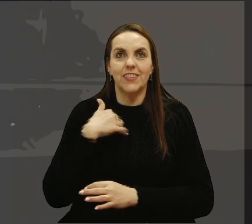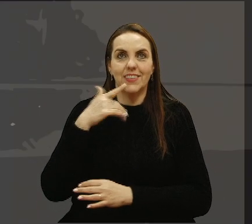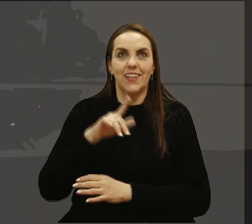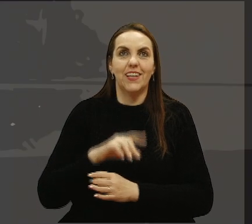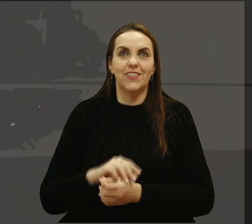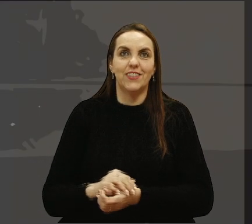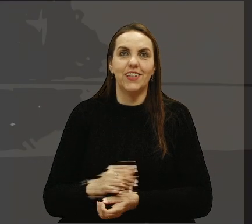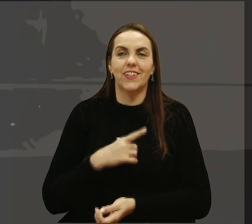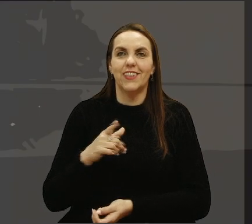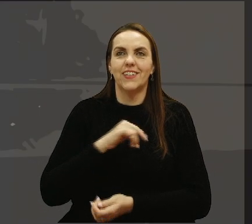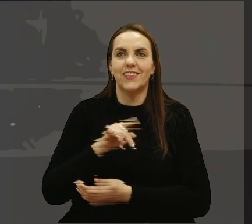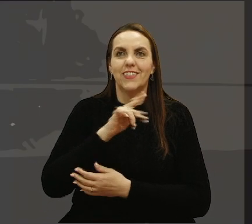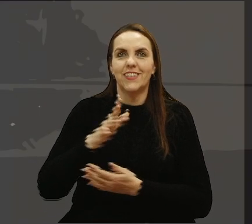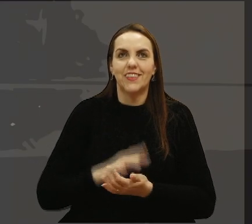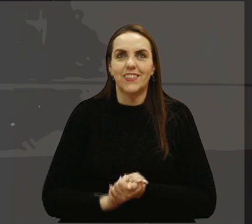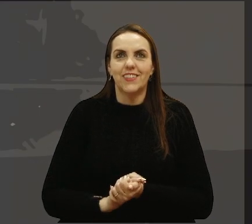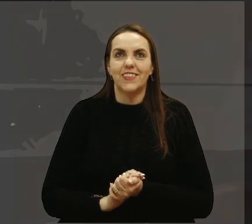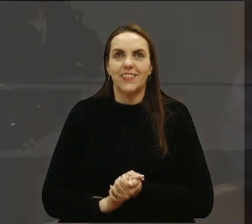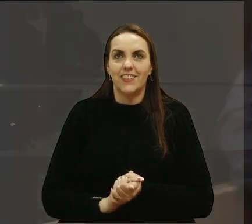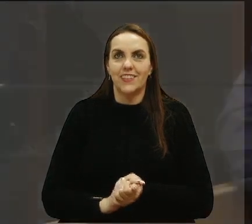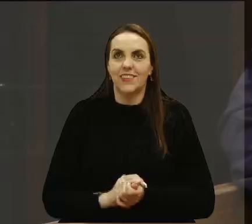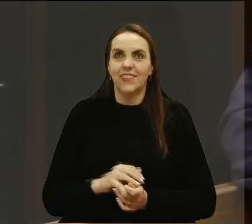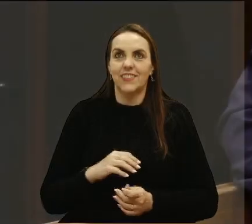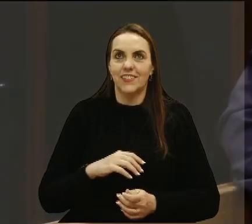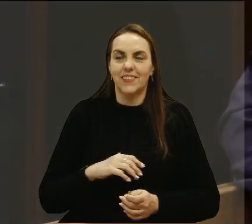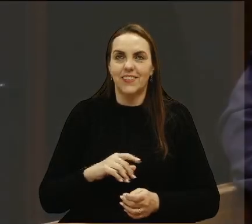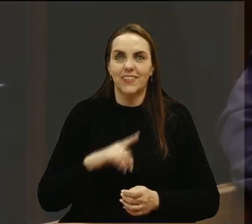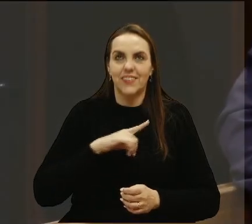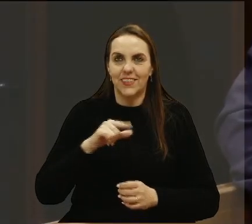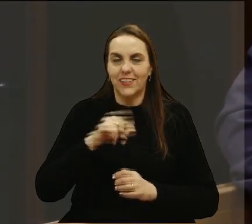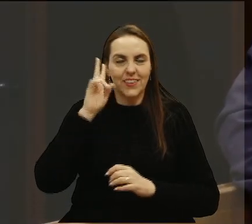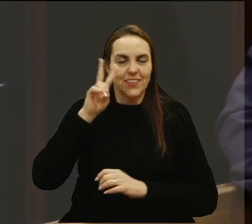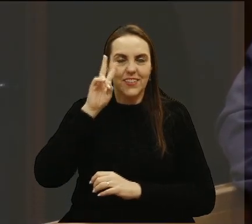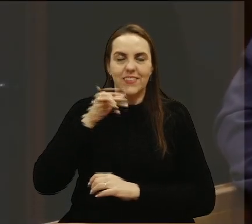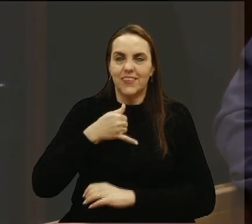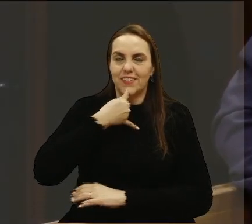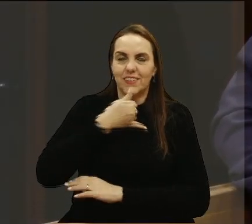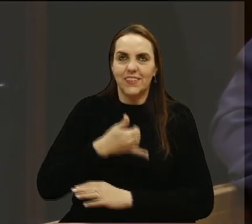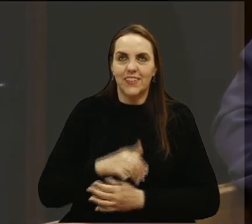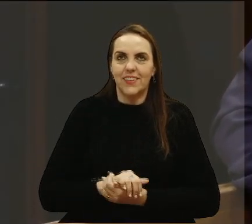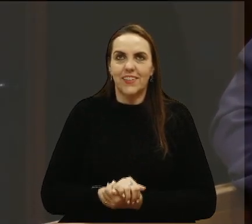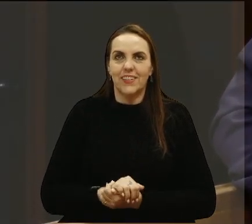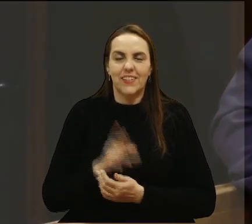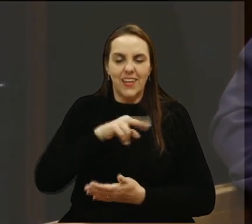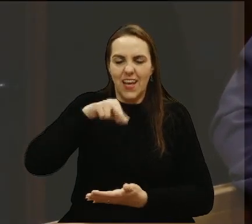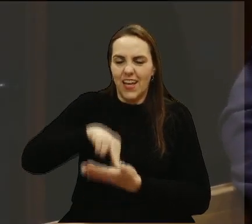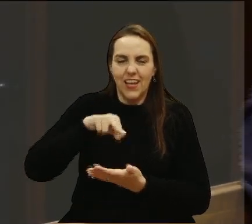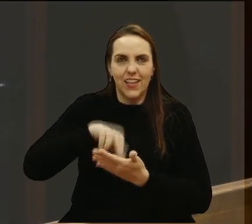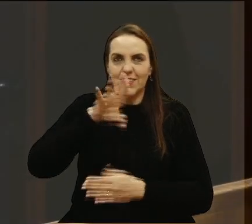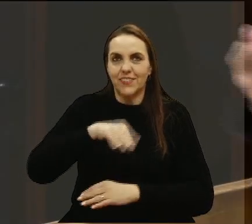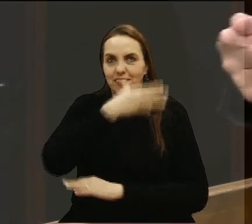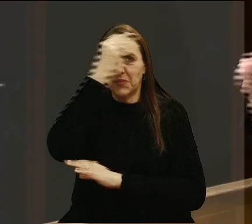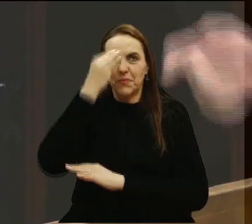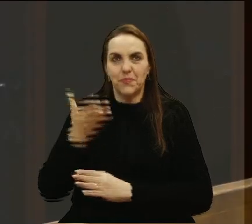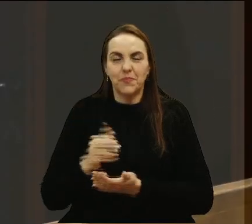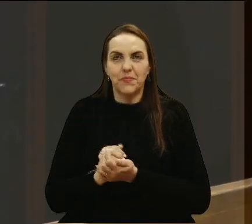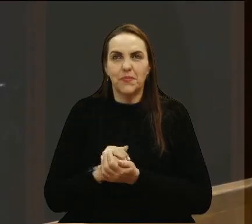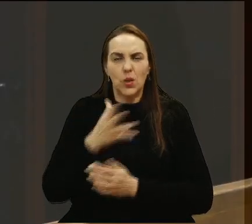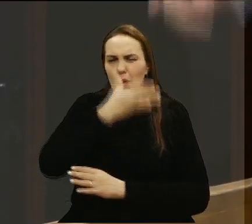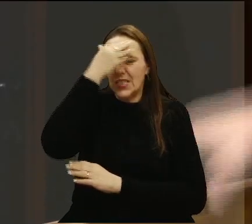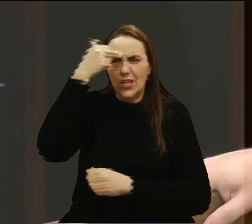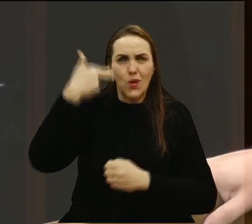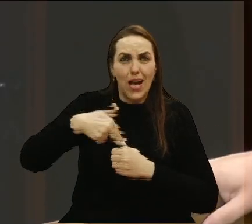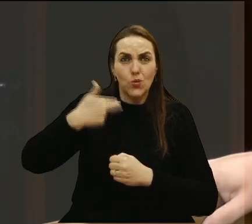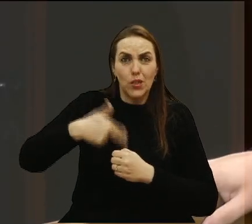criminoso. Presidente, eu lembro a época do bolsonarismo com tristeza. E não esqueço da realidade fática. Não esqueço que a gasolina aumentava